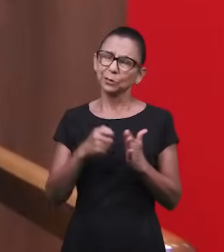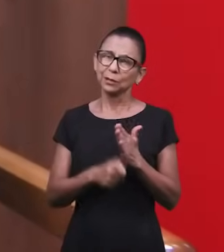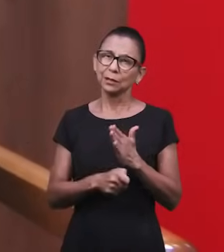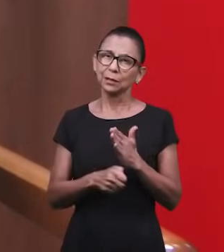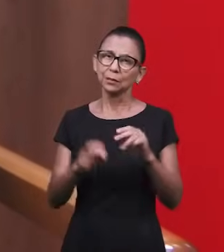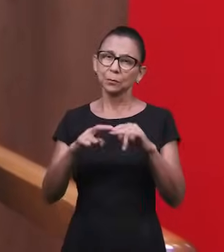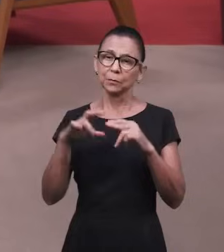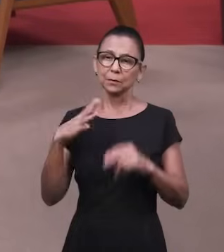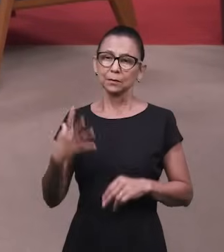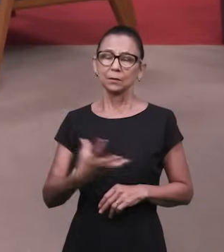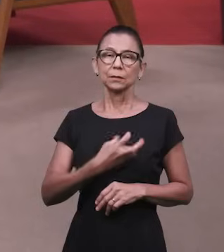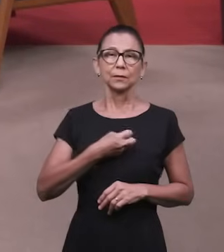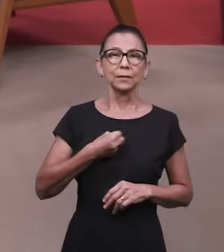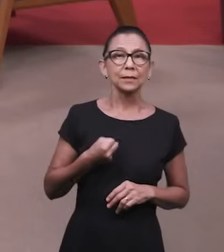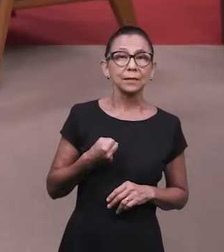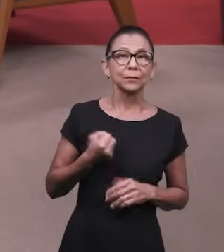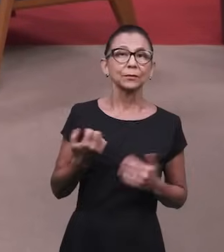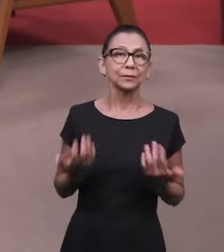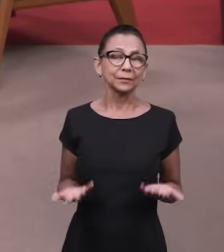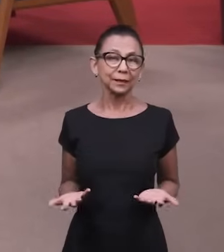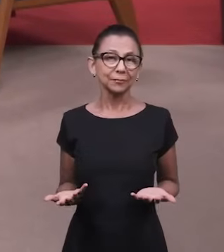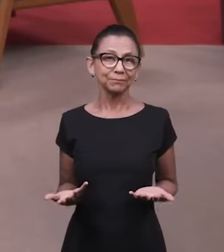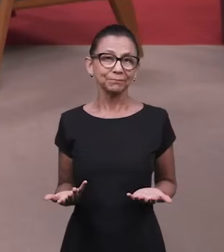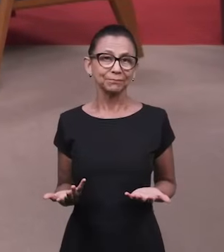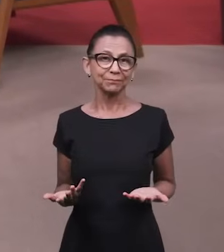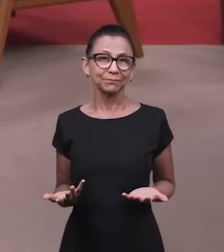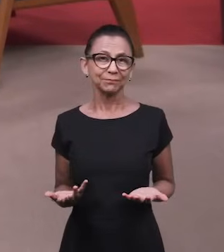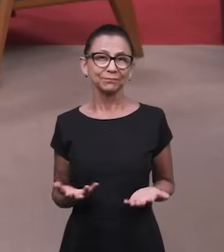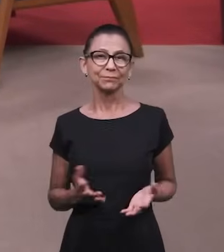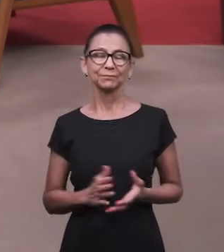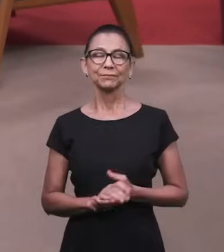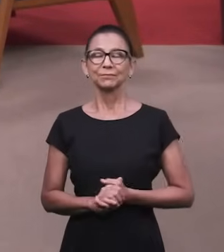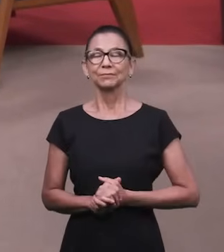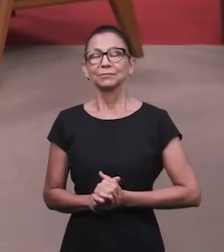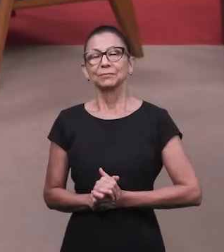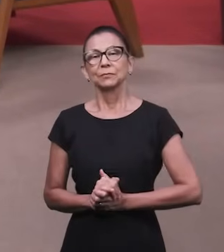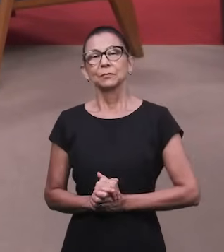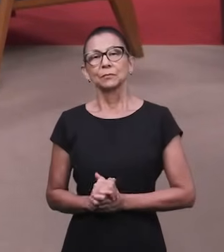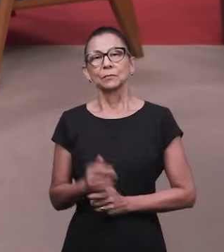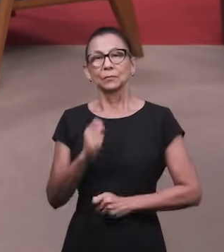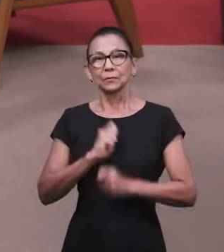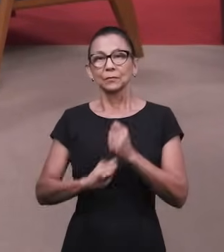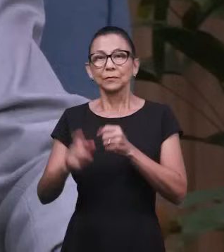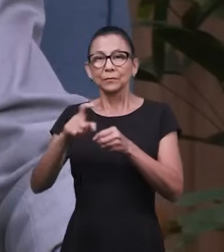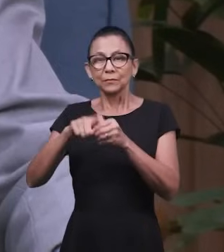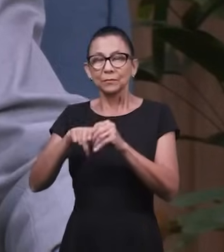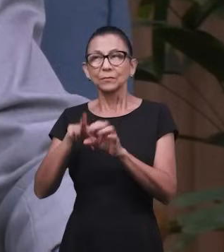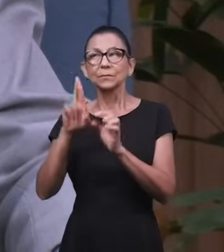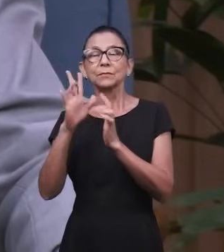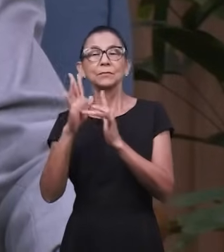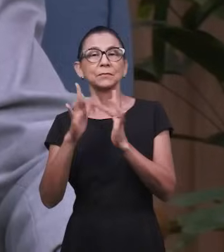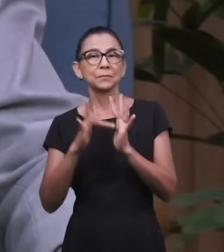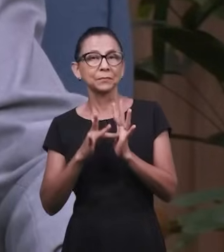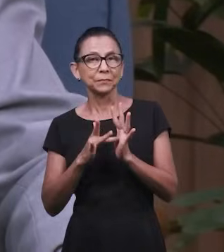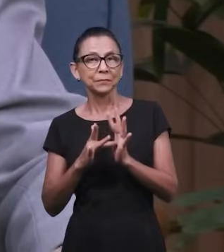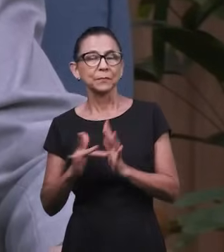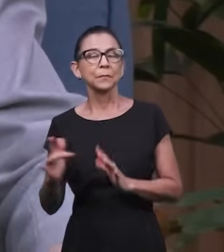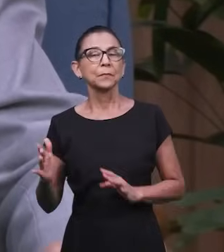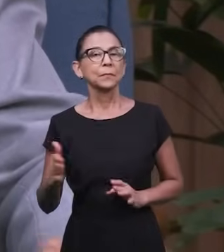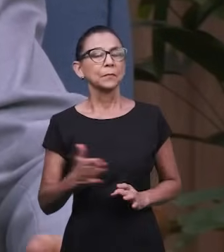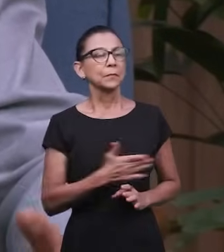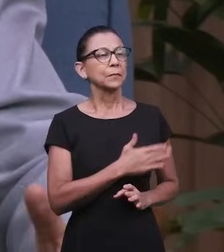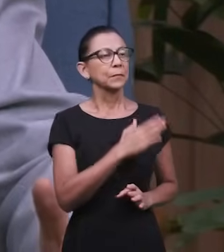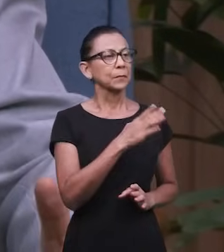qual o valor? É verdade. Né? E aí há um aspecto interessante, antes do seu comentário, Daniel, me perdoe, há um